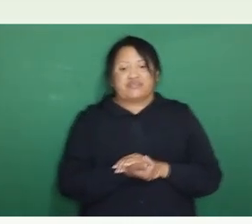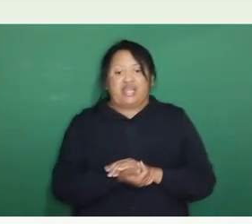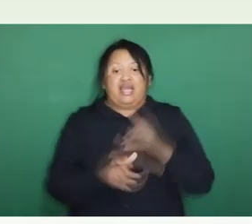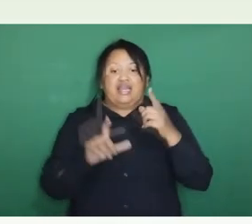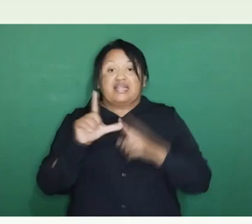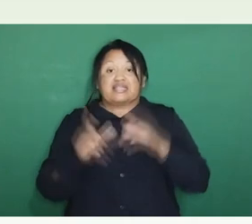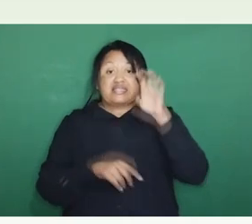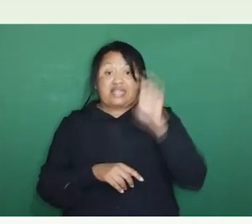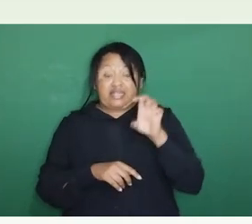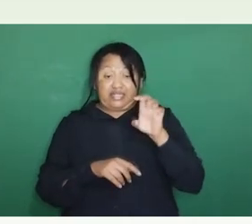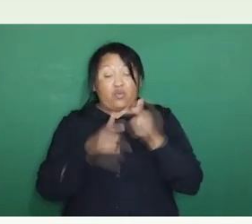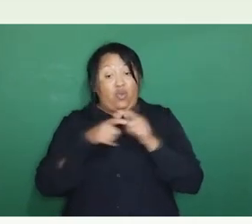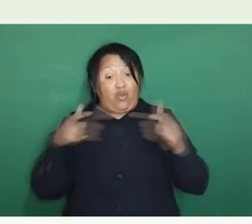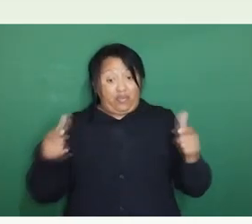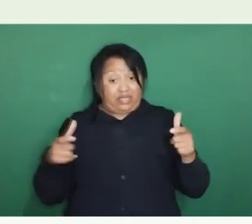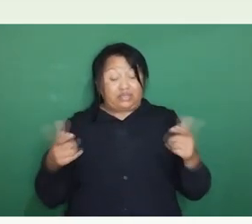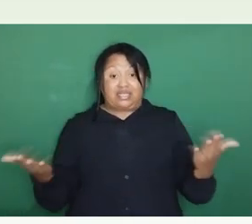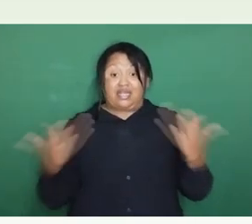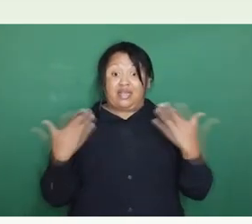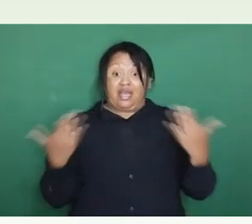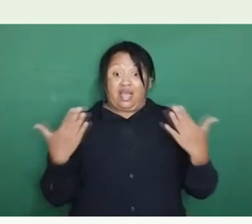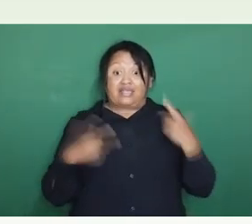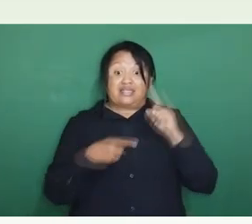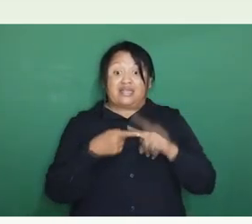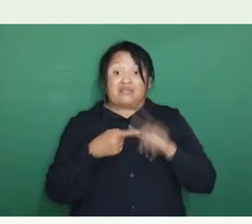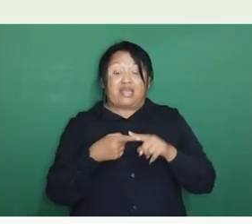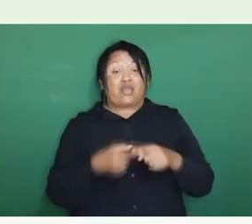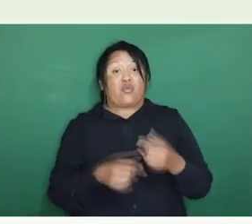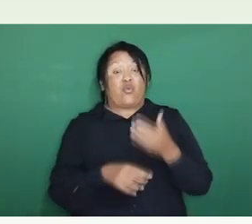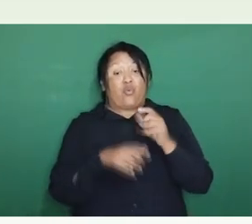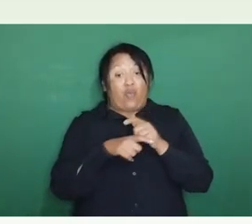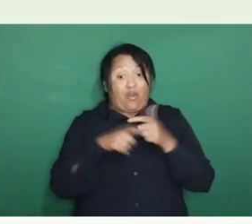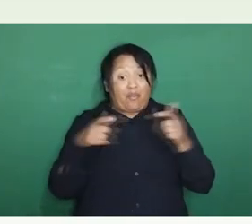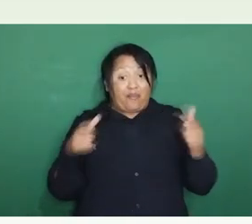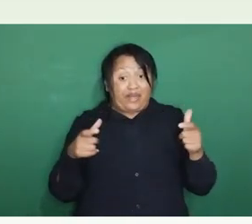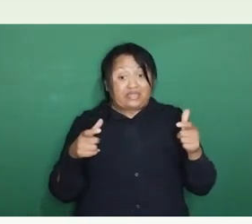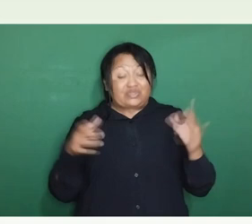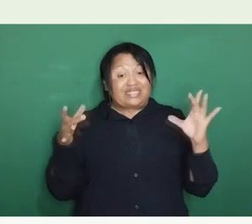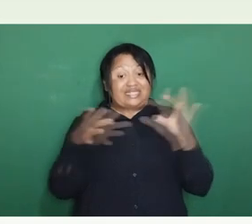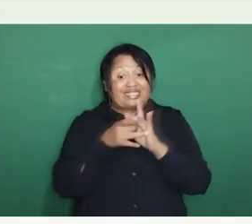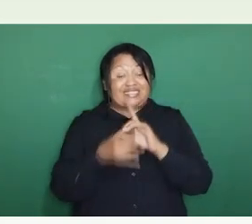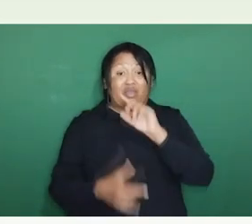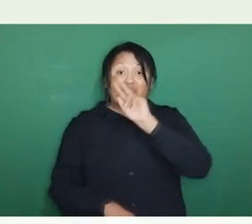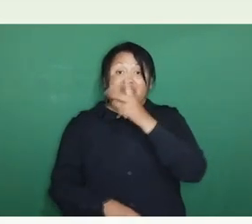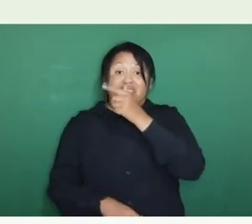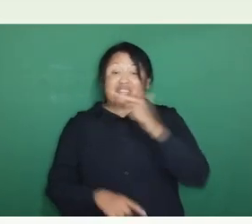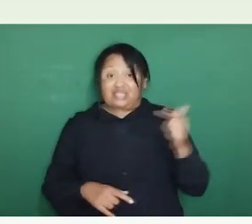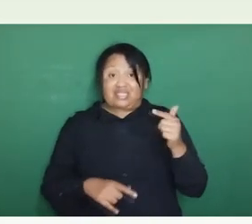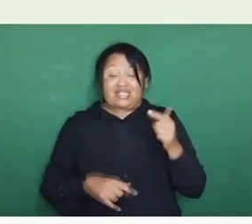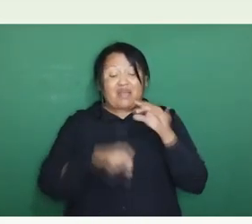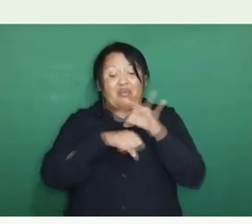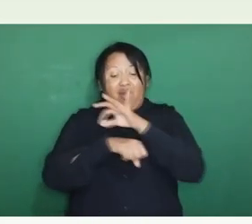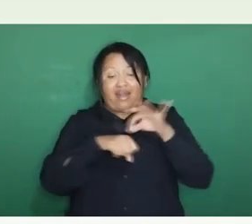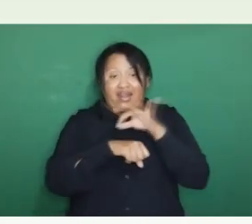na letra e com aumento da temperatura também aumento do número de ligações de hidrogênio entre as moléculas de água